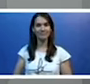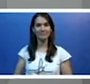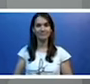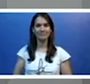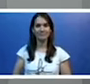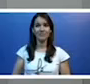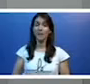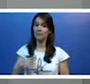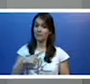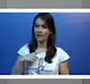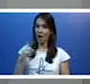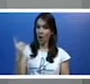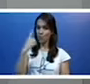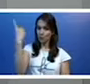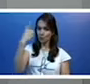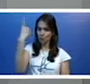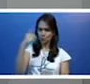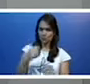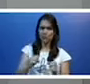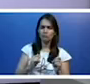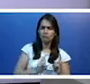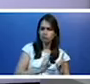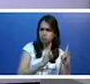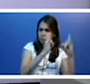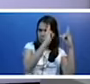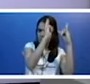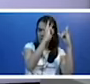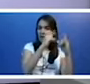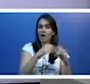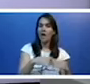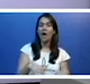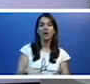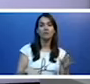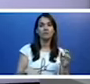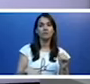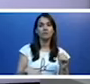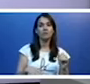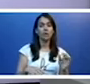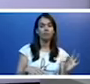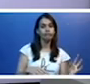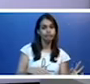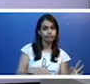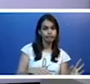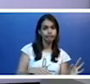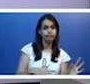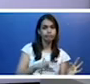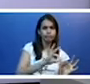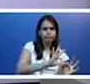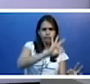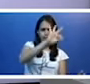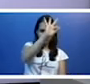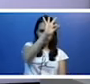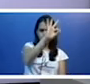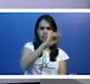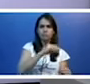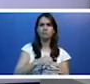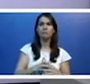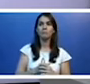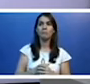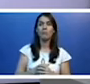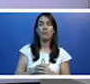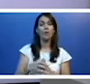e para determinar a altura de um edifício uma pessoa mediu a partir do ponto P o ângulo indicado na figura o ponto